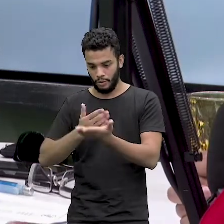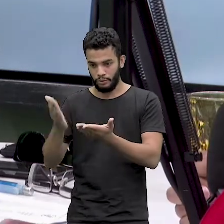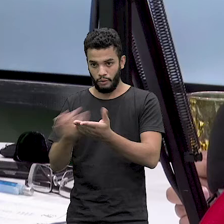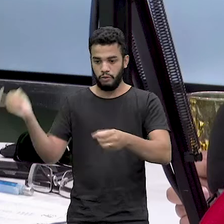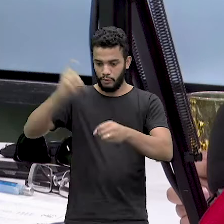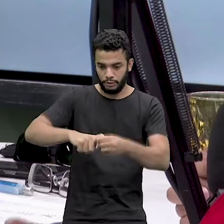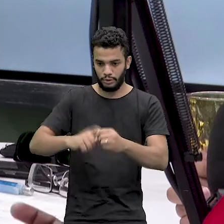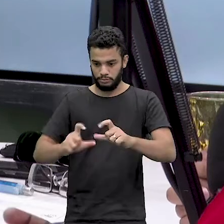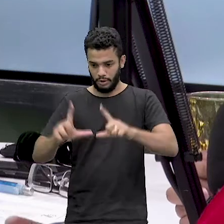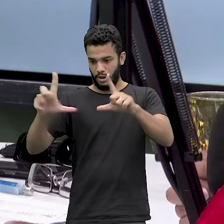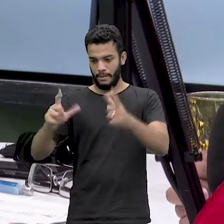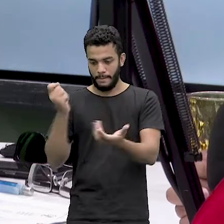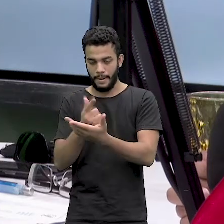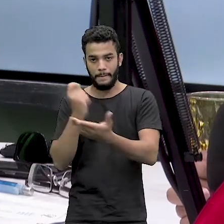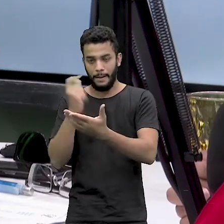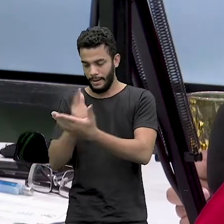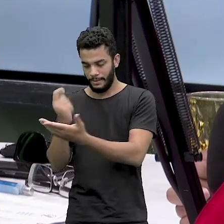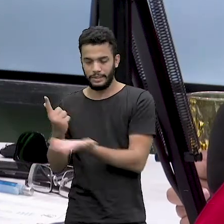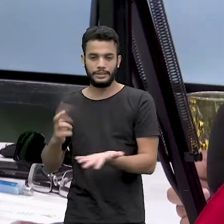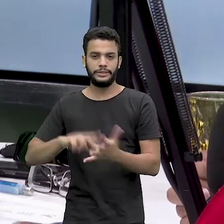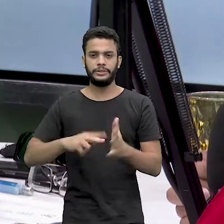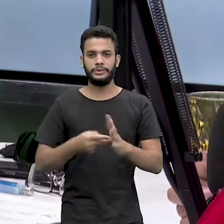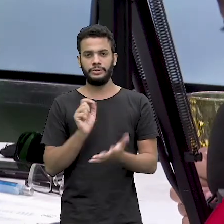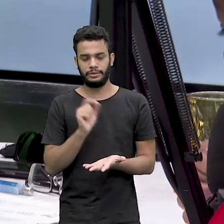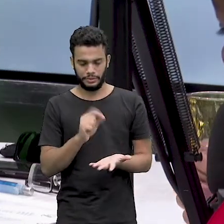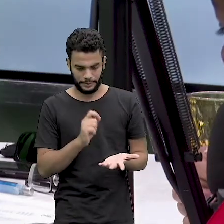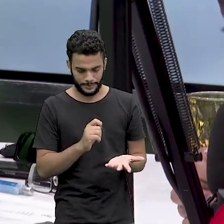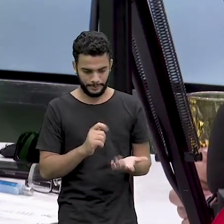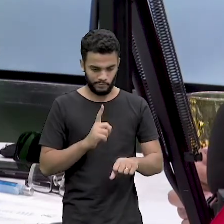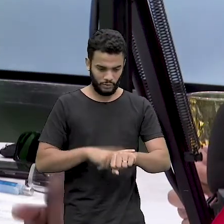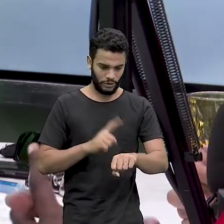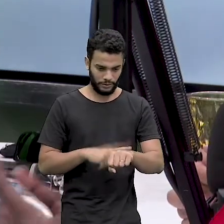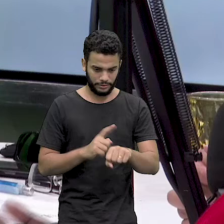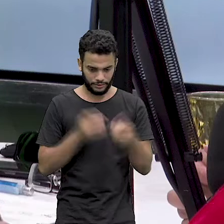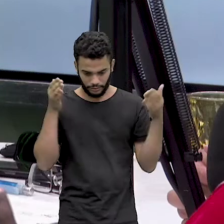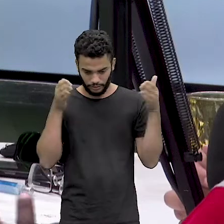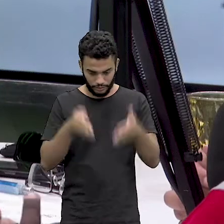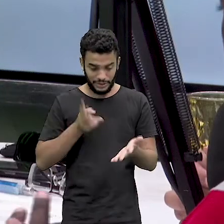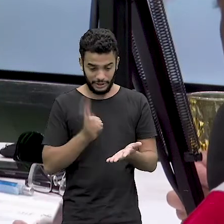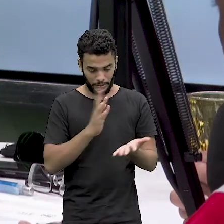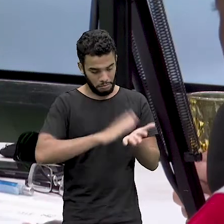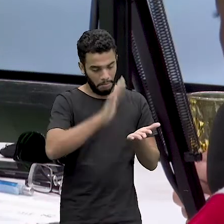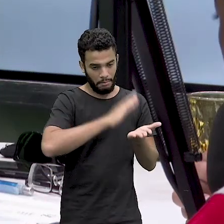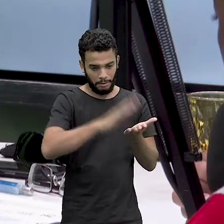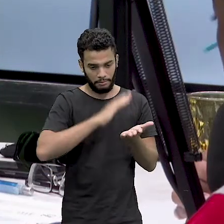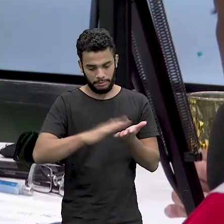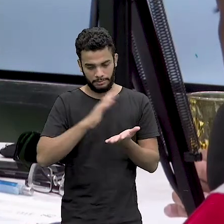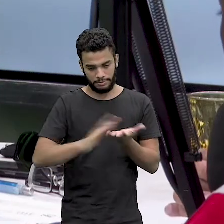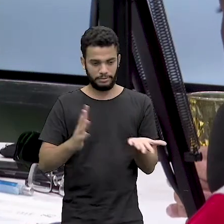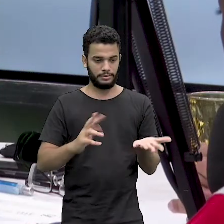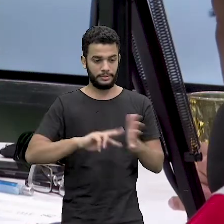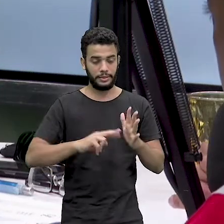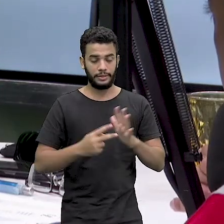porque às vezes a rede te prende ali e você perde produtividade. E aí há movimentos,